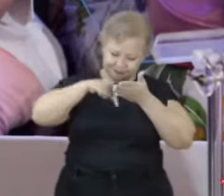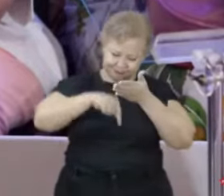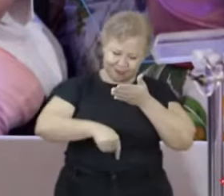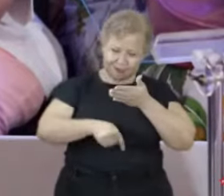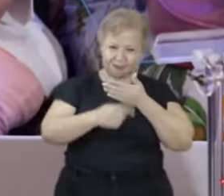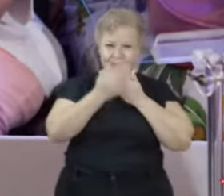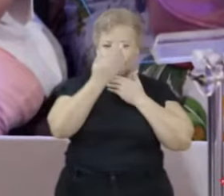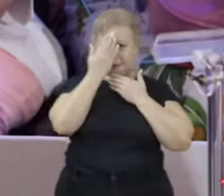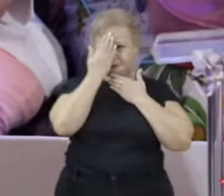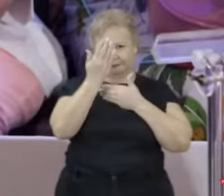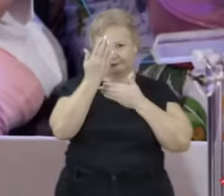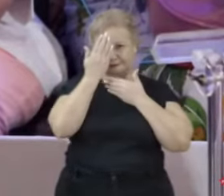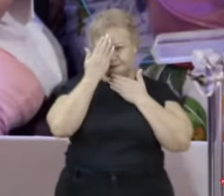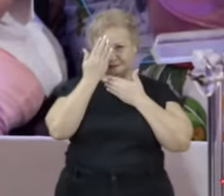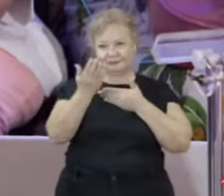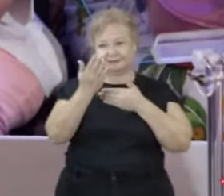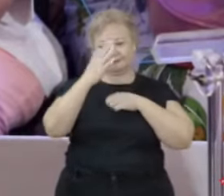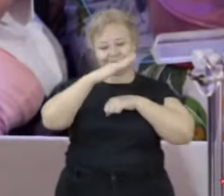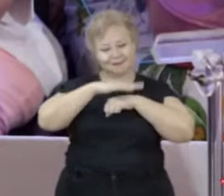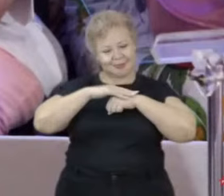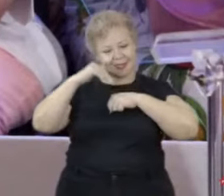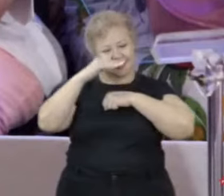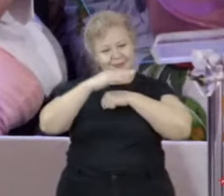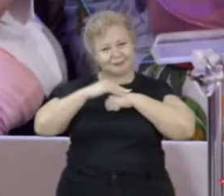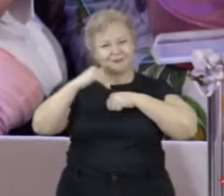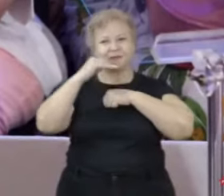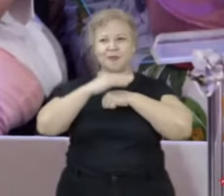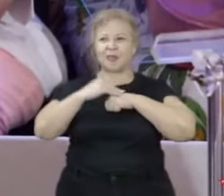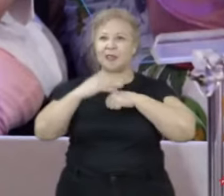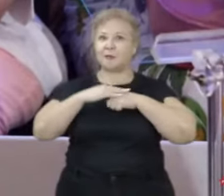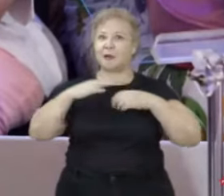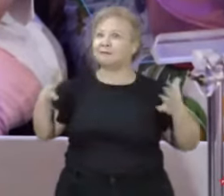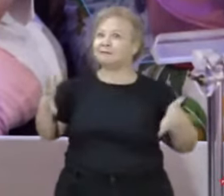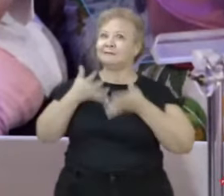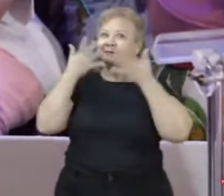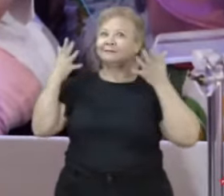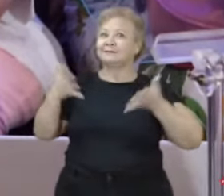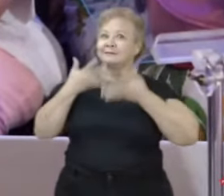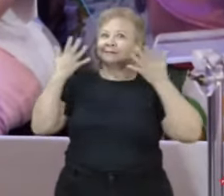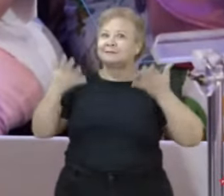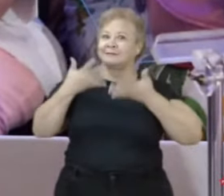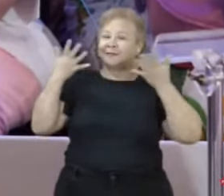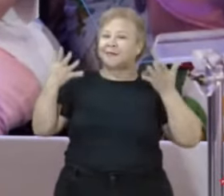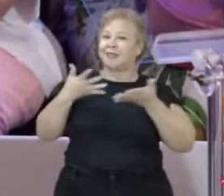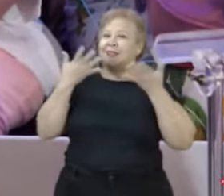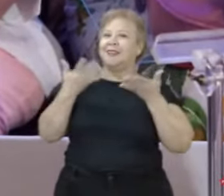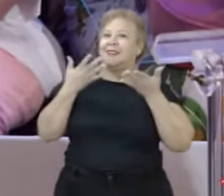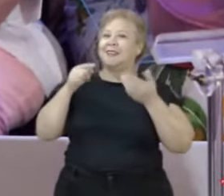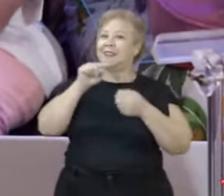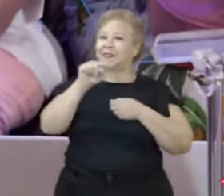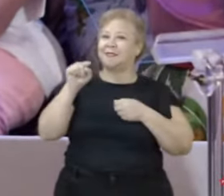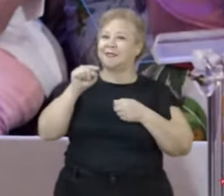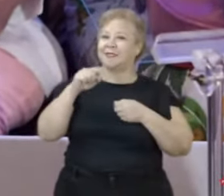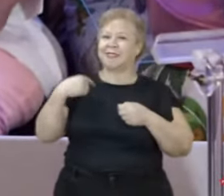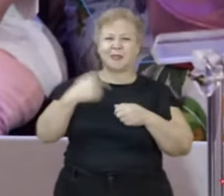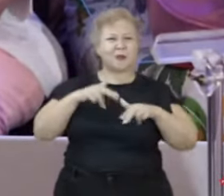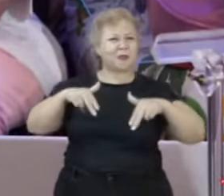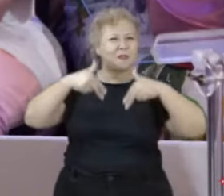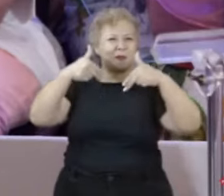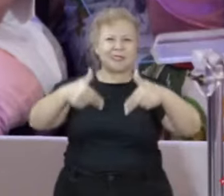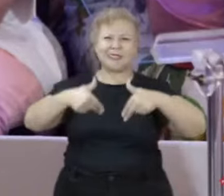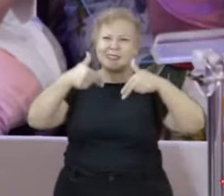gratidão pelo carinho, pelo entusiasmo que vocês, a nossa militância